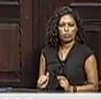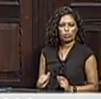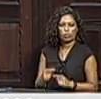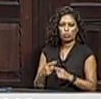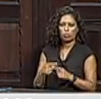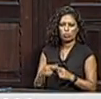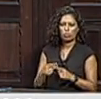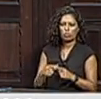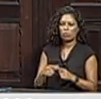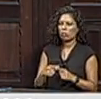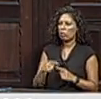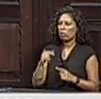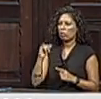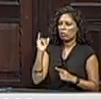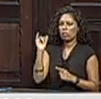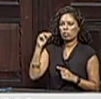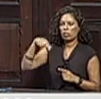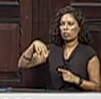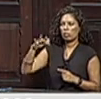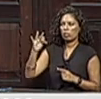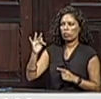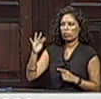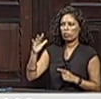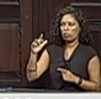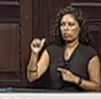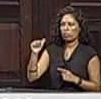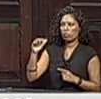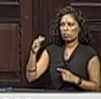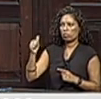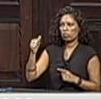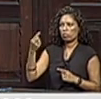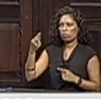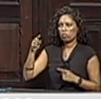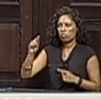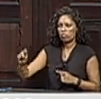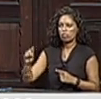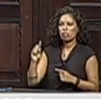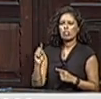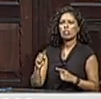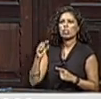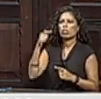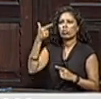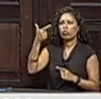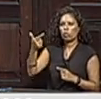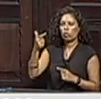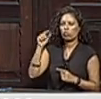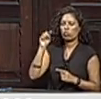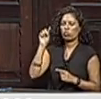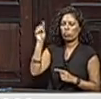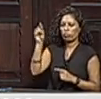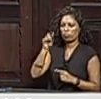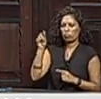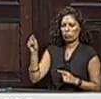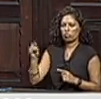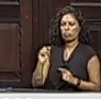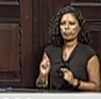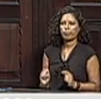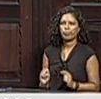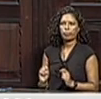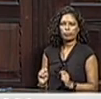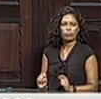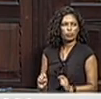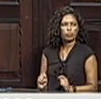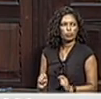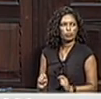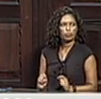2,95. Ora, se fosse só para reajustar as faixas pela